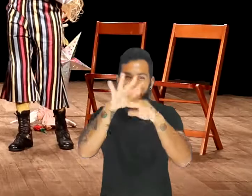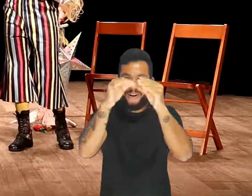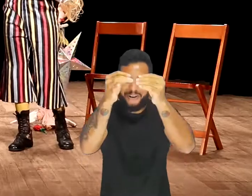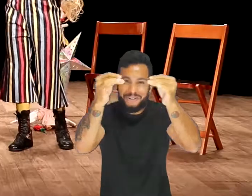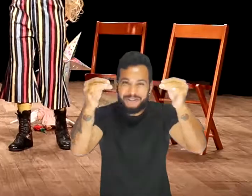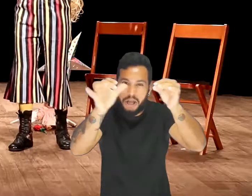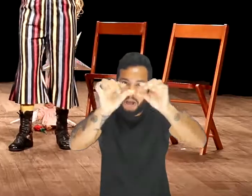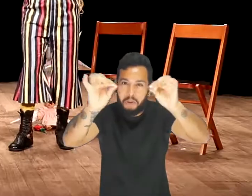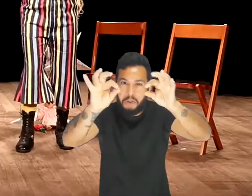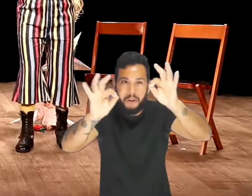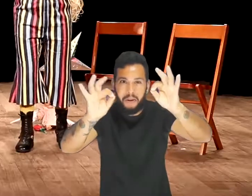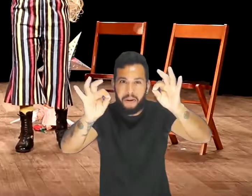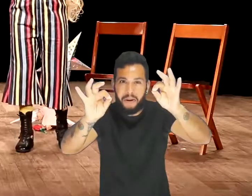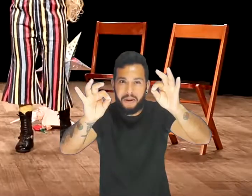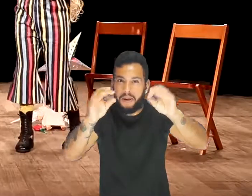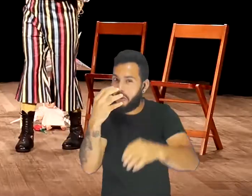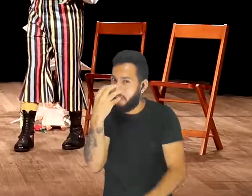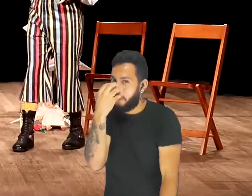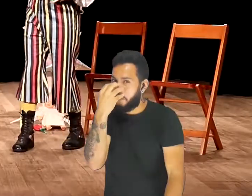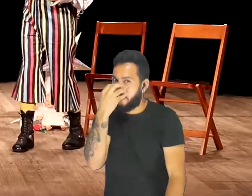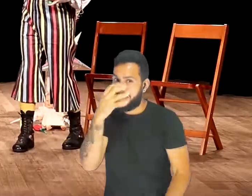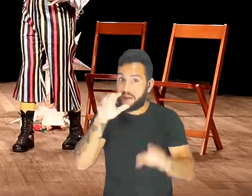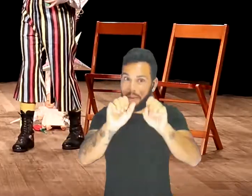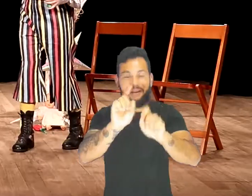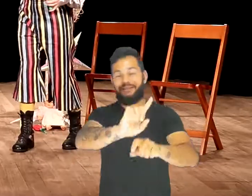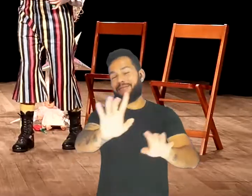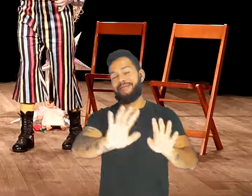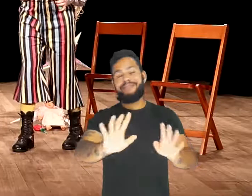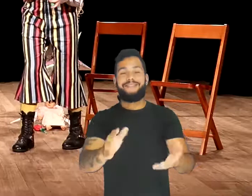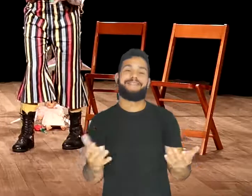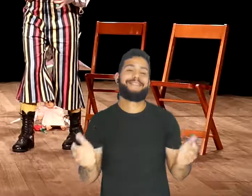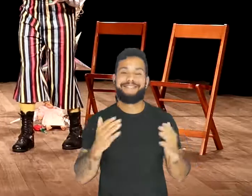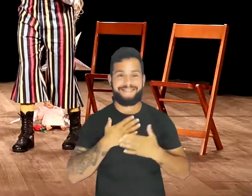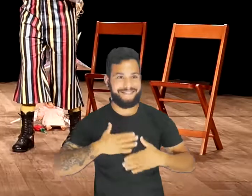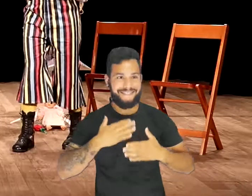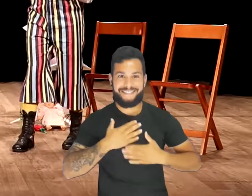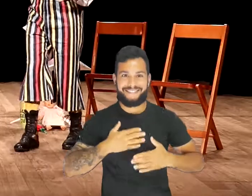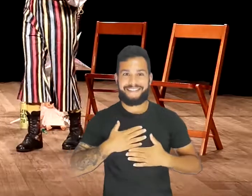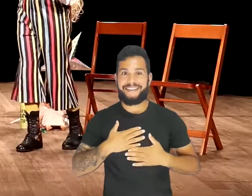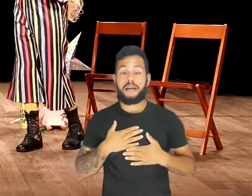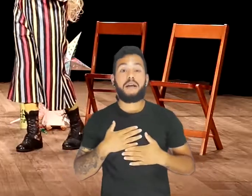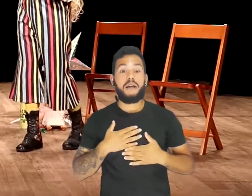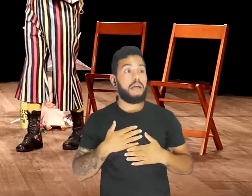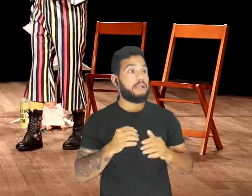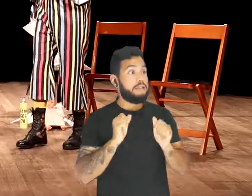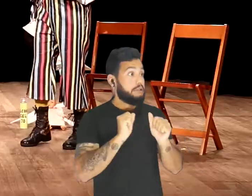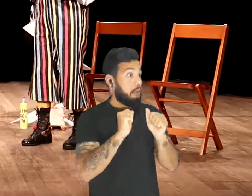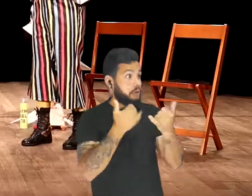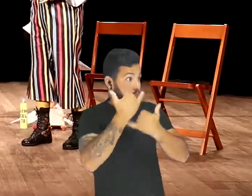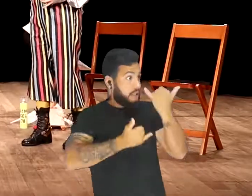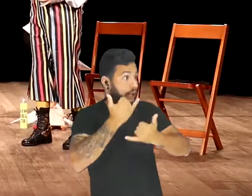Tique, não precisa ter medo do palhaço. O palhaço não vai pegar. Ainda mais que o palhaço tá na tela, né? Ai, elas tão lindas. A gente